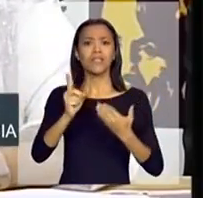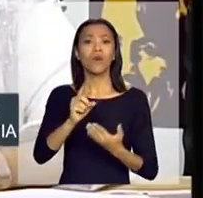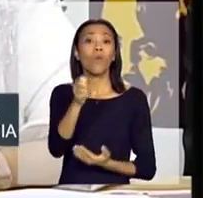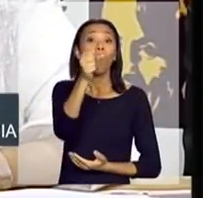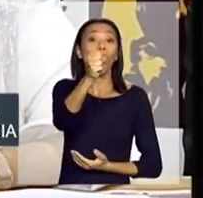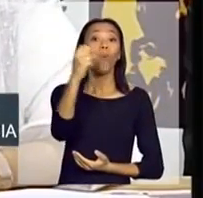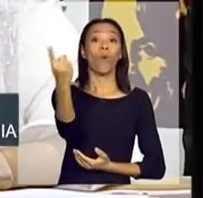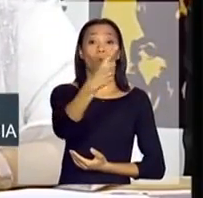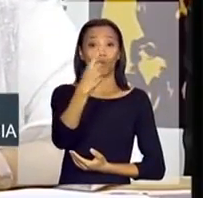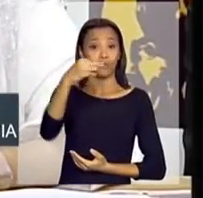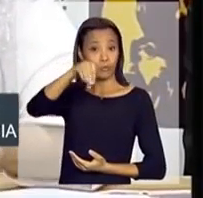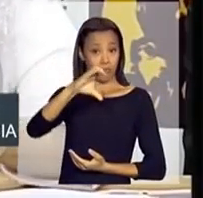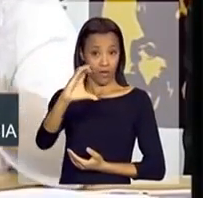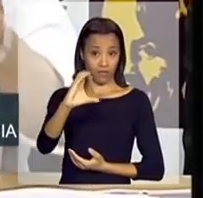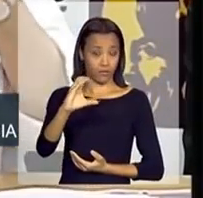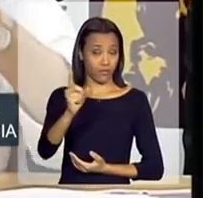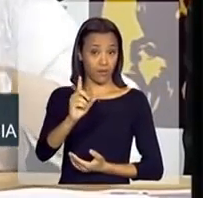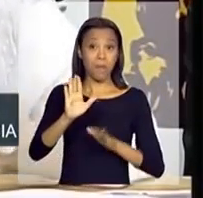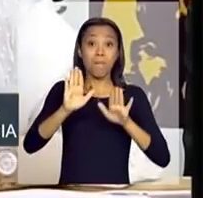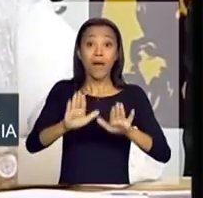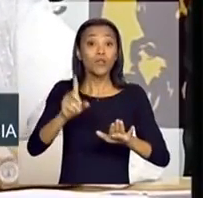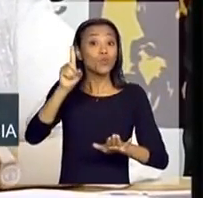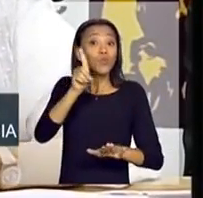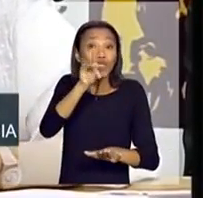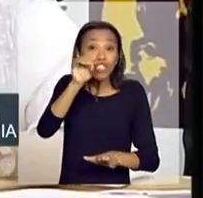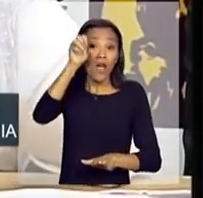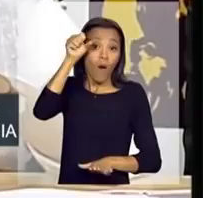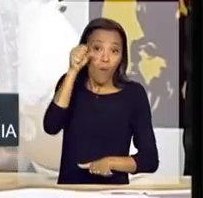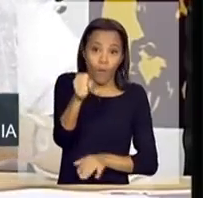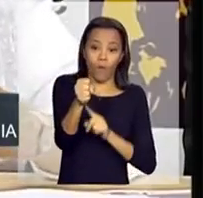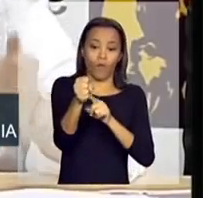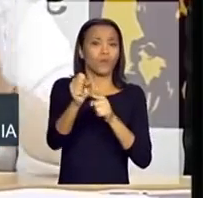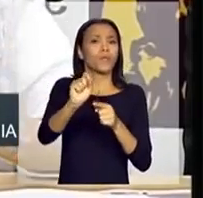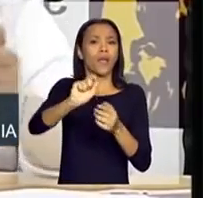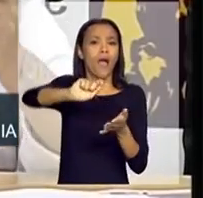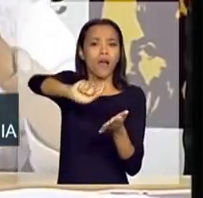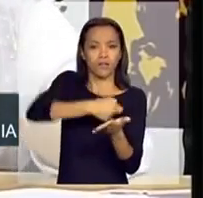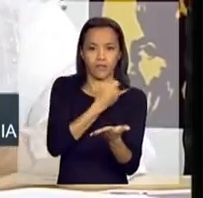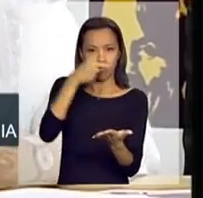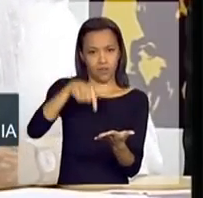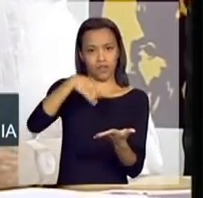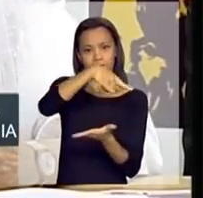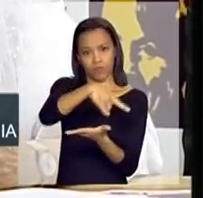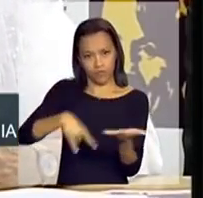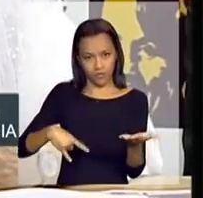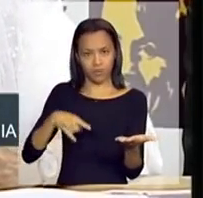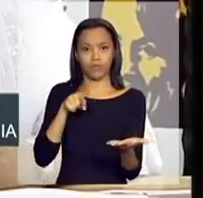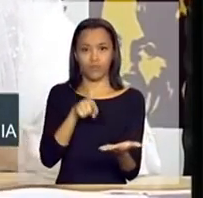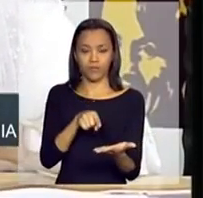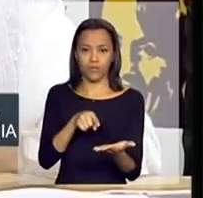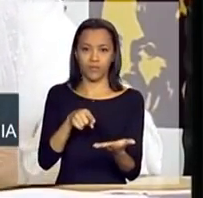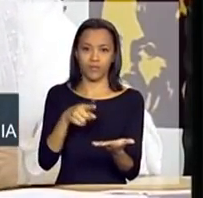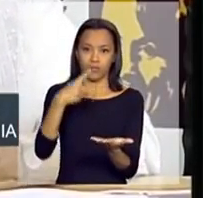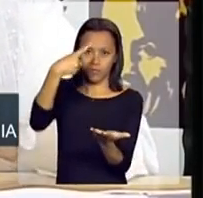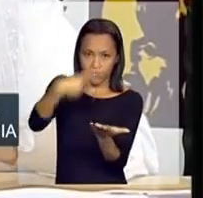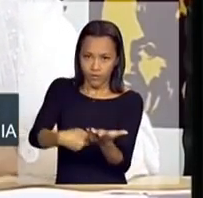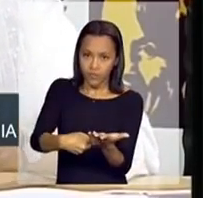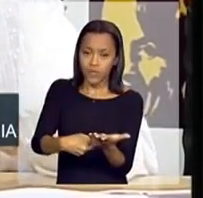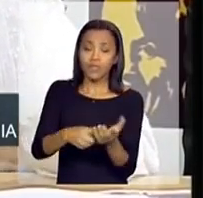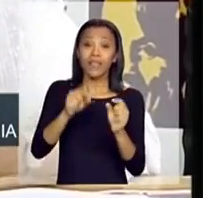março somente, mas no 8 de março, assinando este acordo, que será